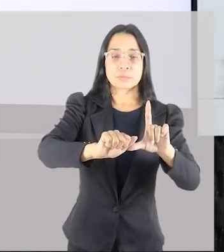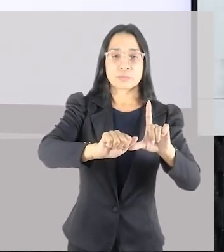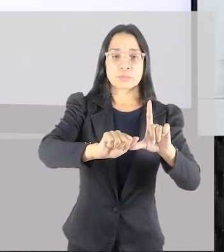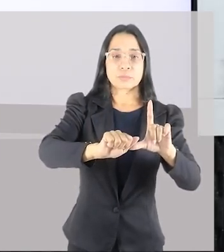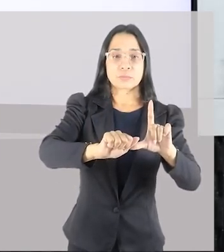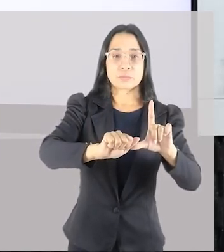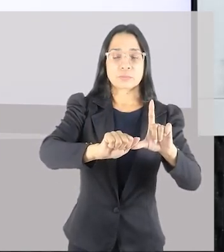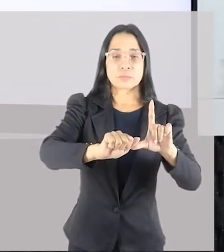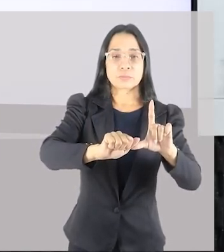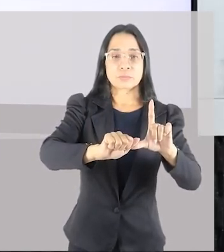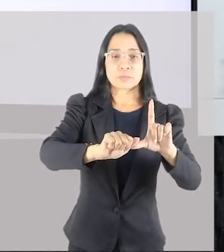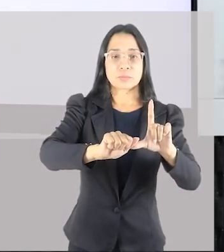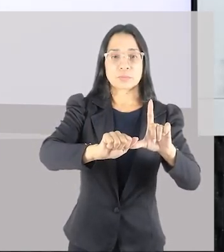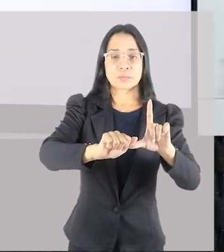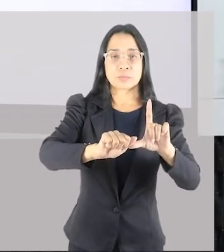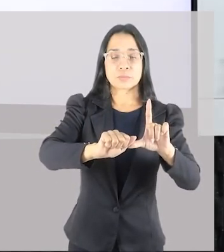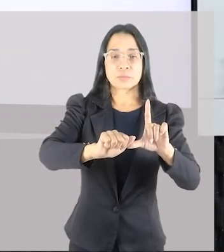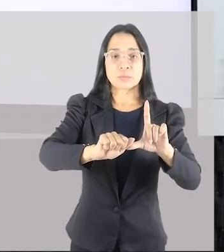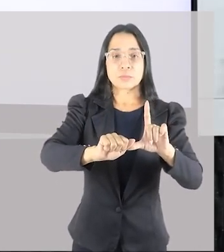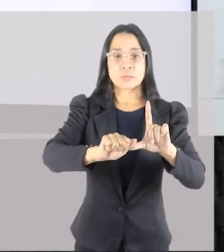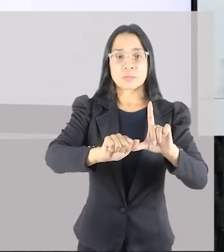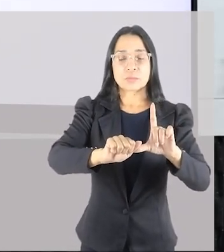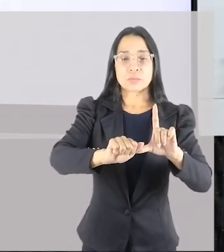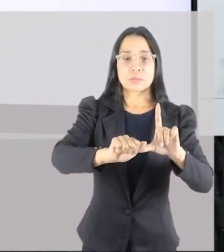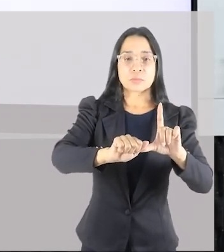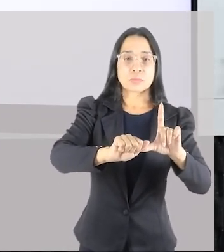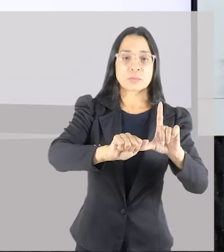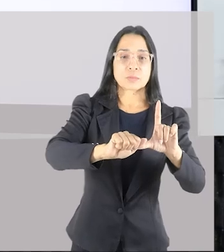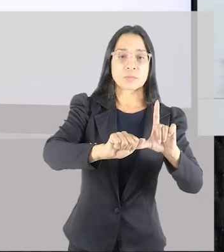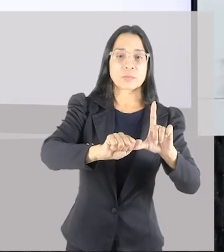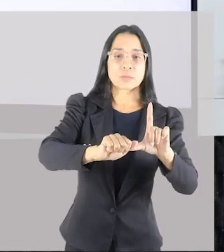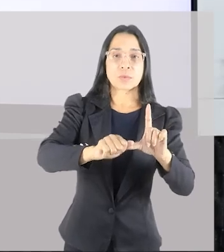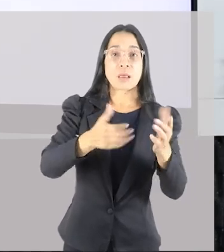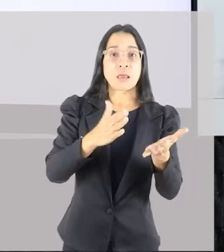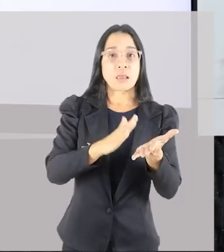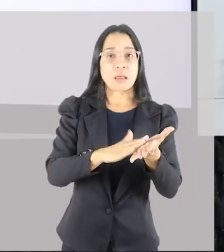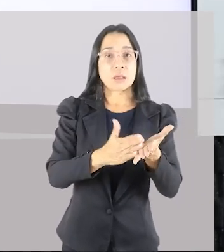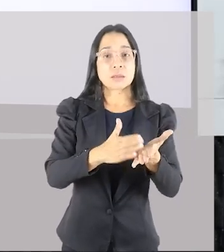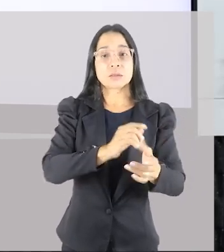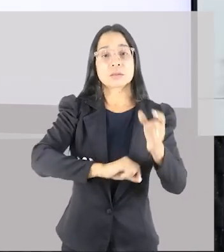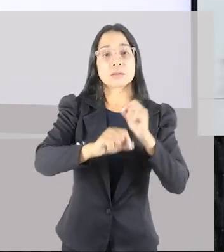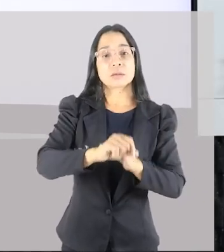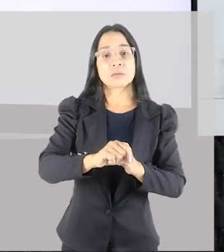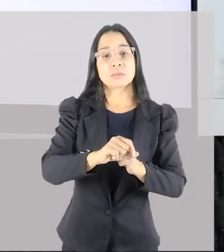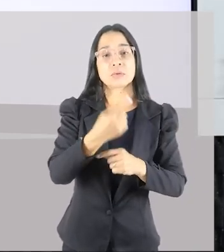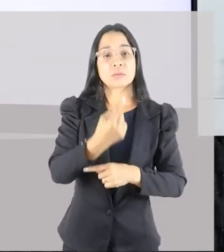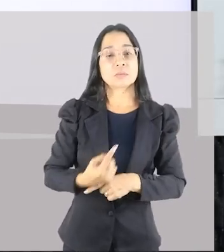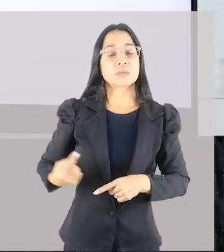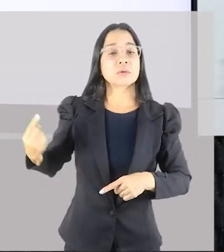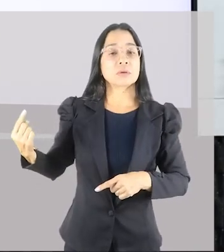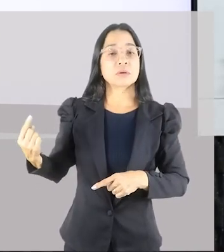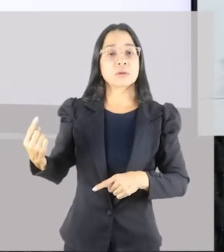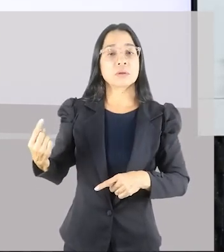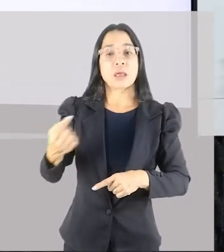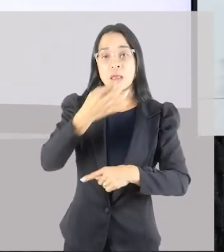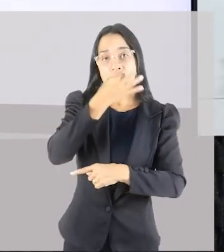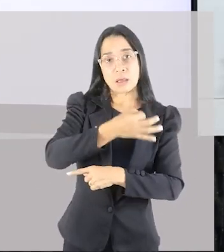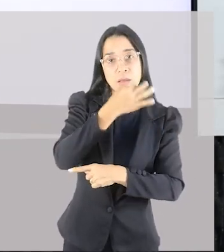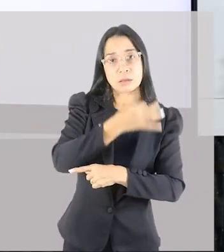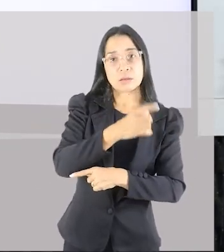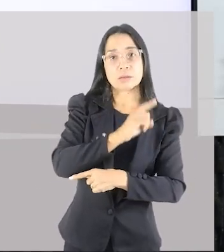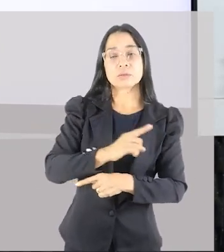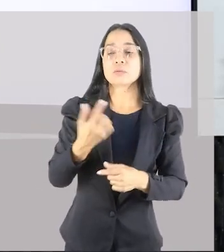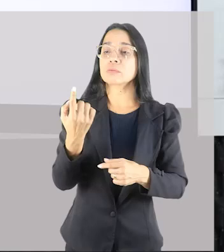não parece muito isto porque este samba aqui do Wilson Simonal ele é crítico